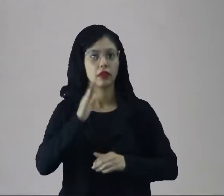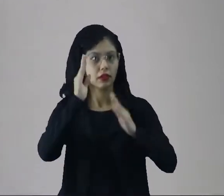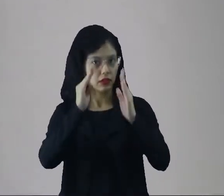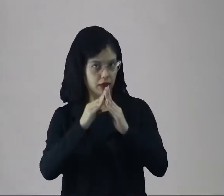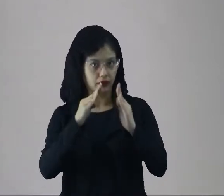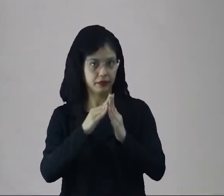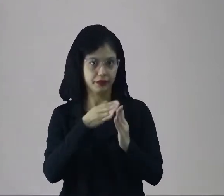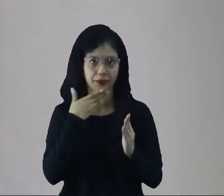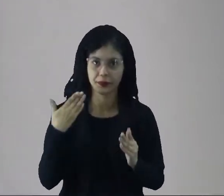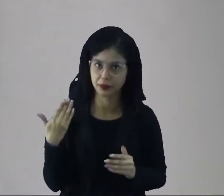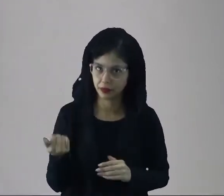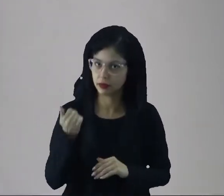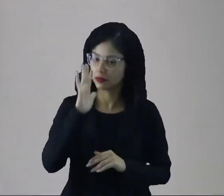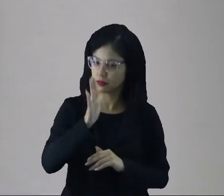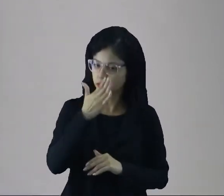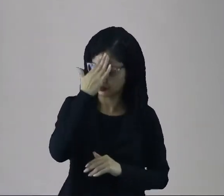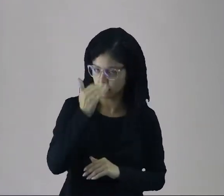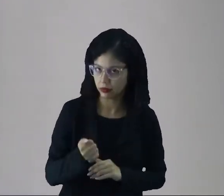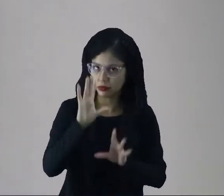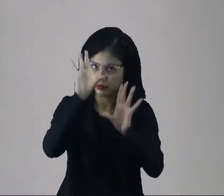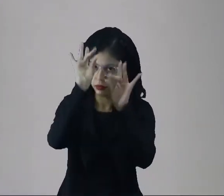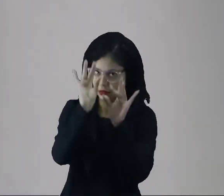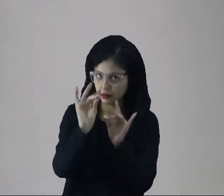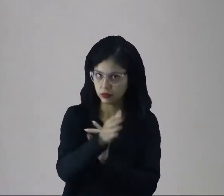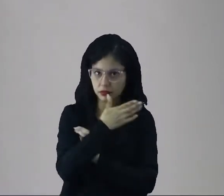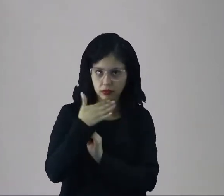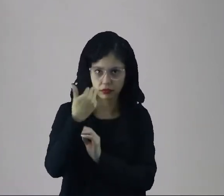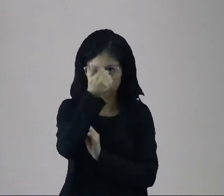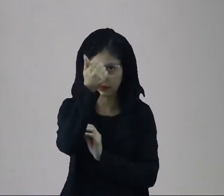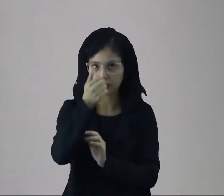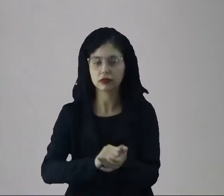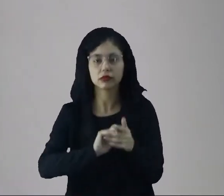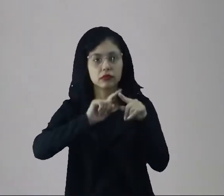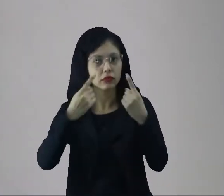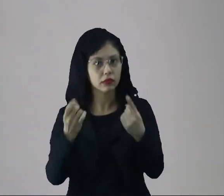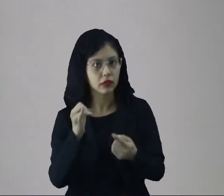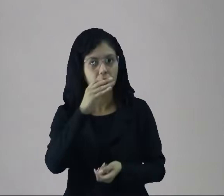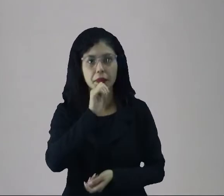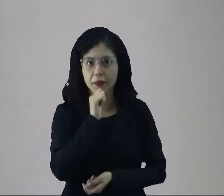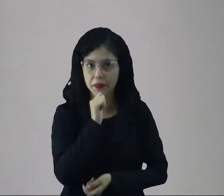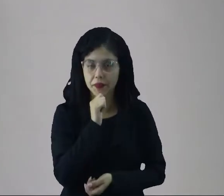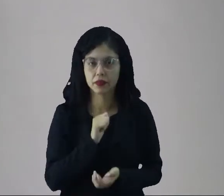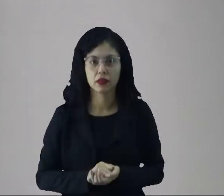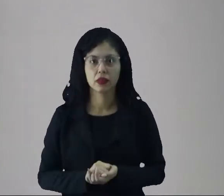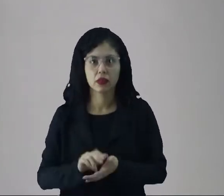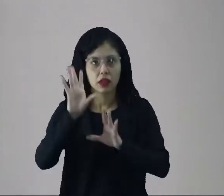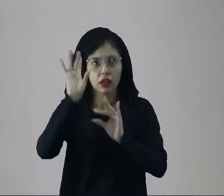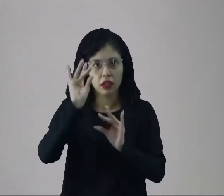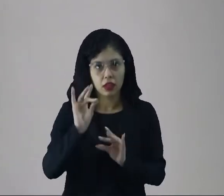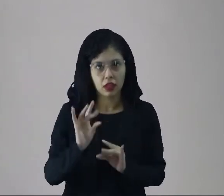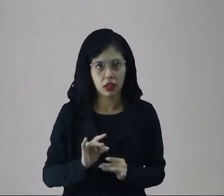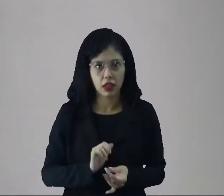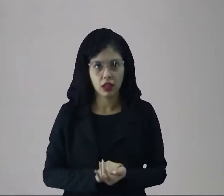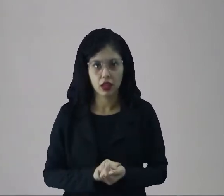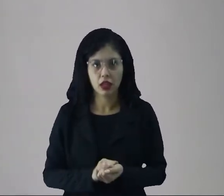em casa, ele já vai estar dando um detalhamento maior. Mas se você ainda disser ainda um